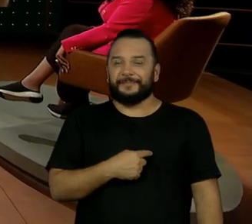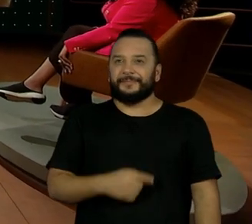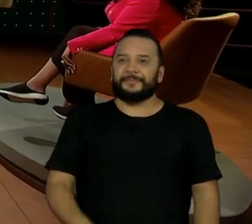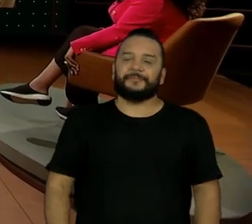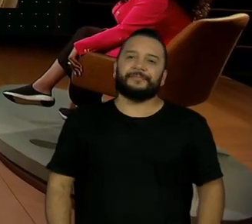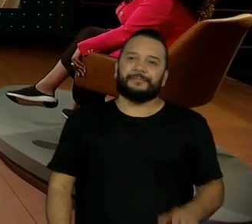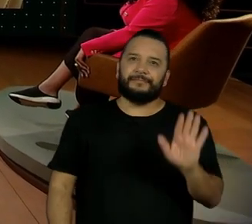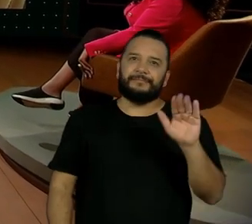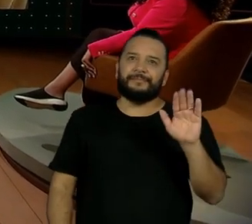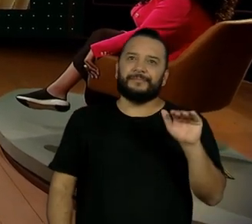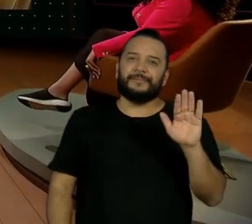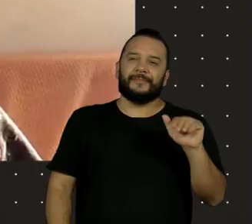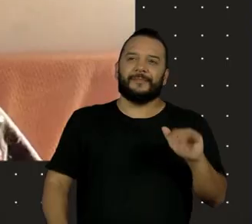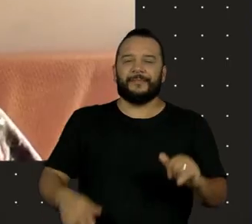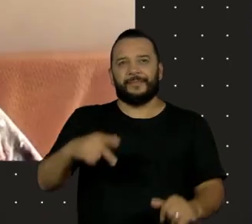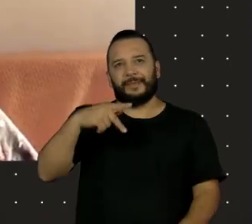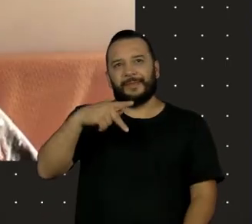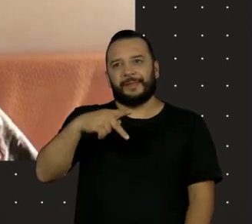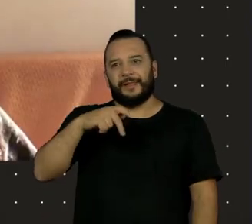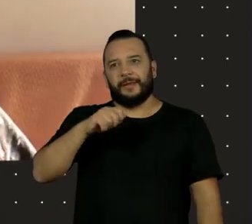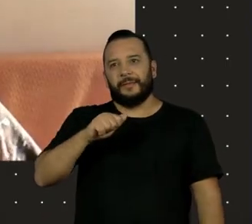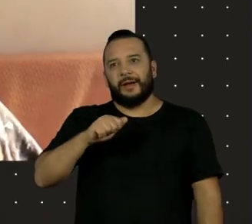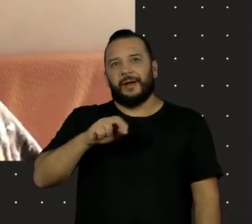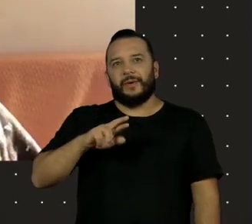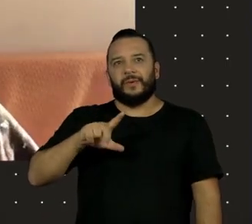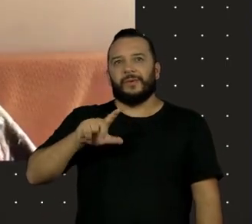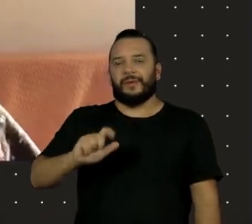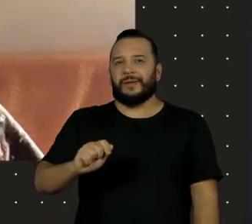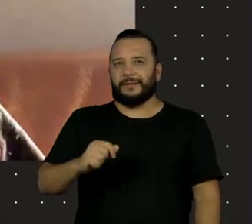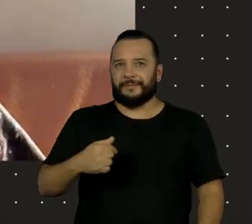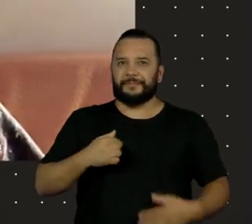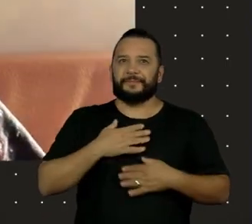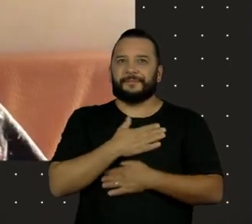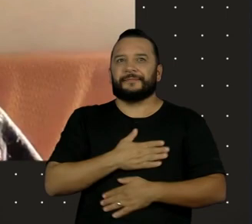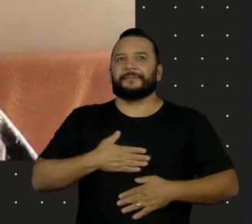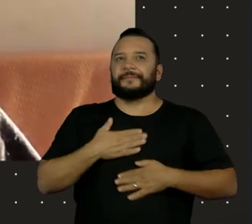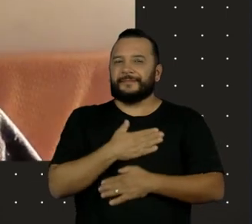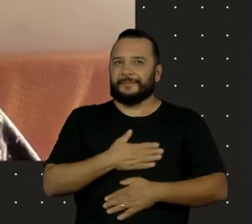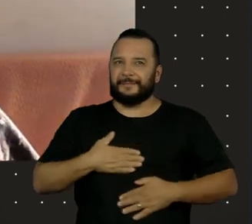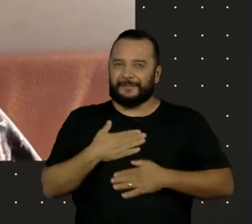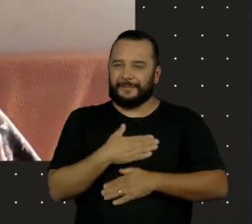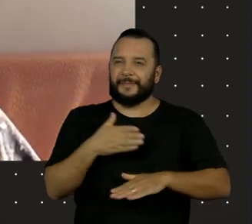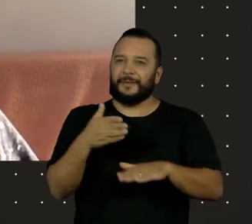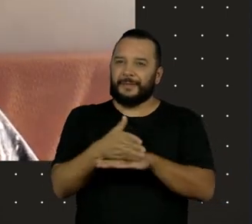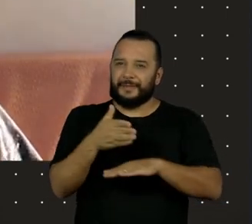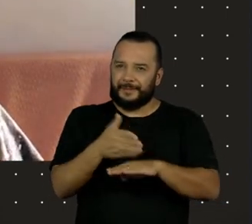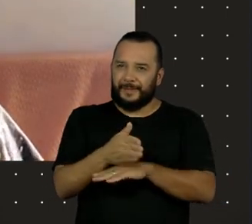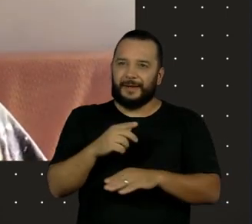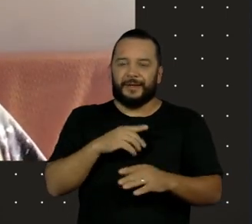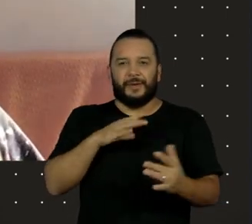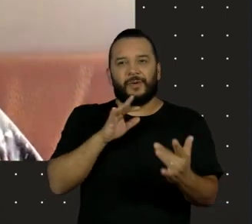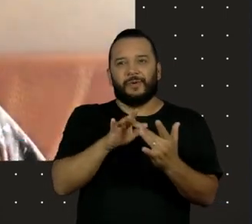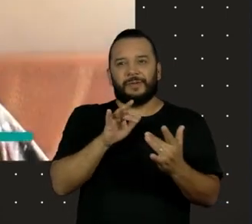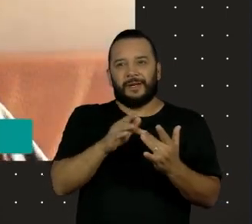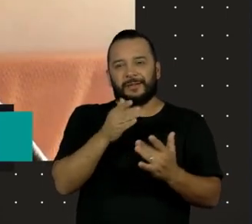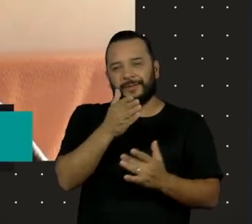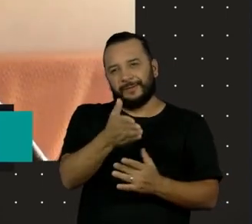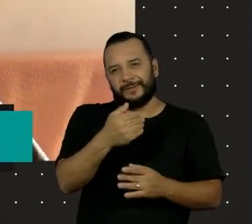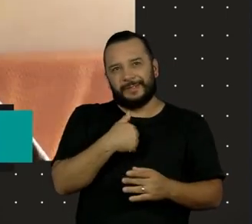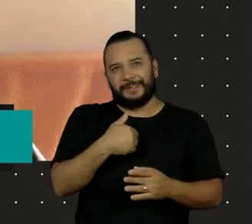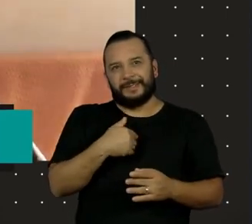Oi Paula prazer tá podendo participar e tá em contato com você mesmo que virtual